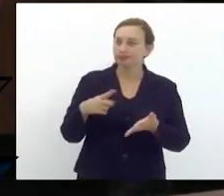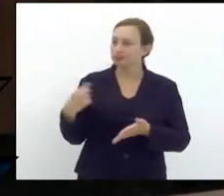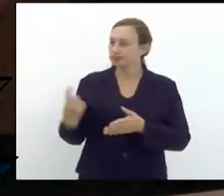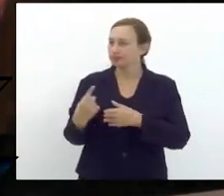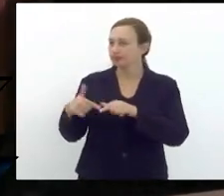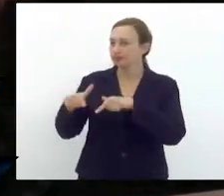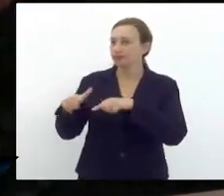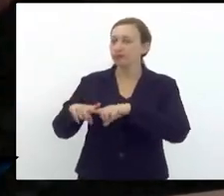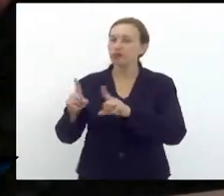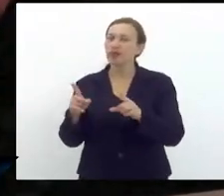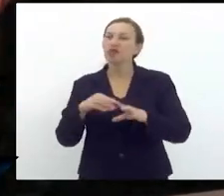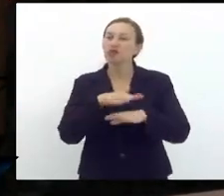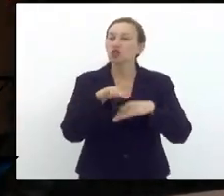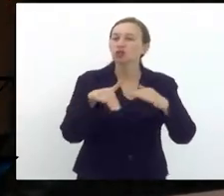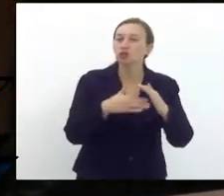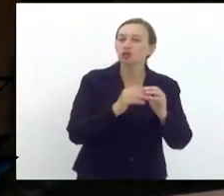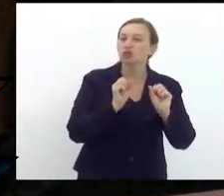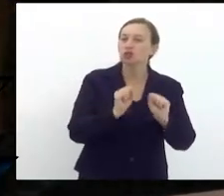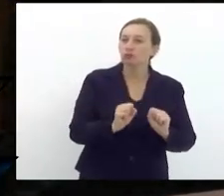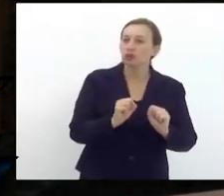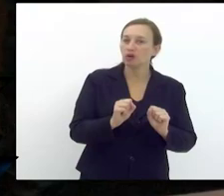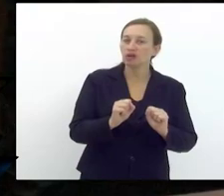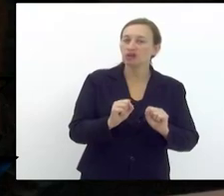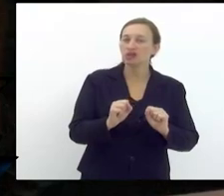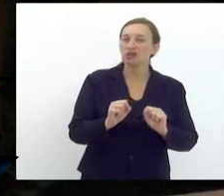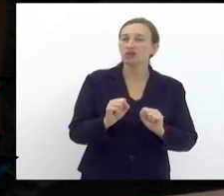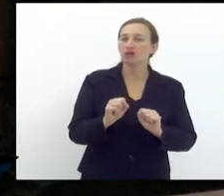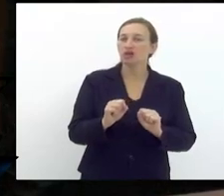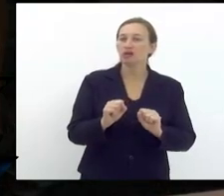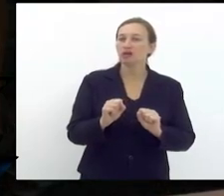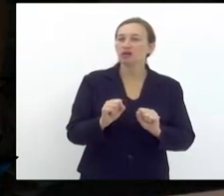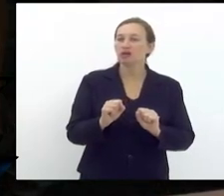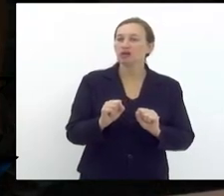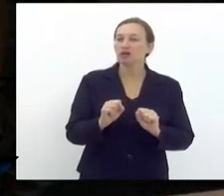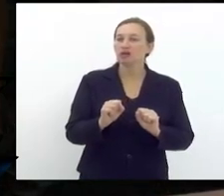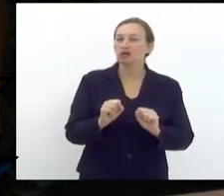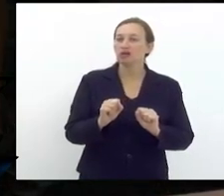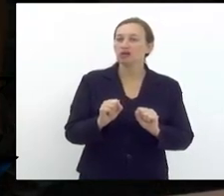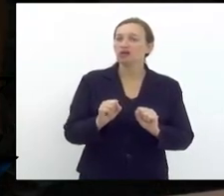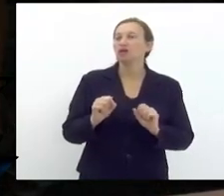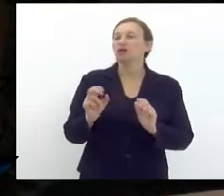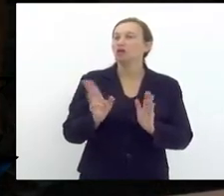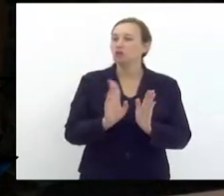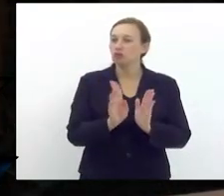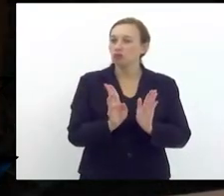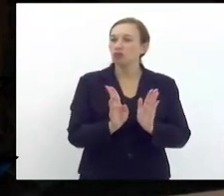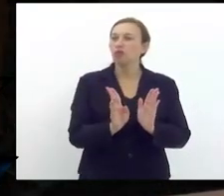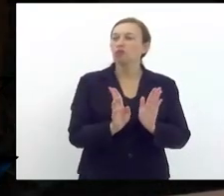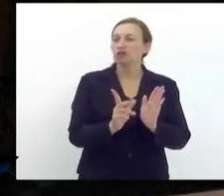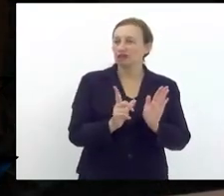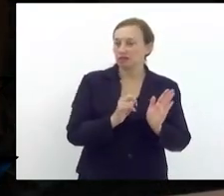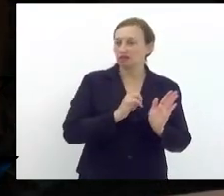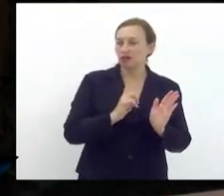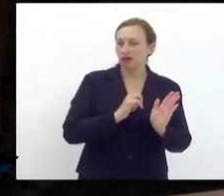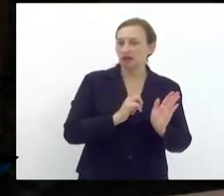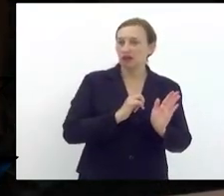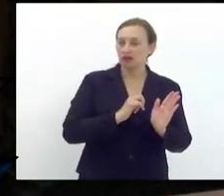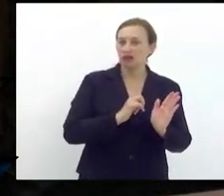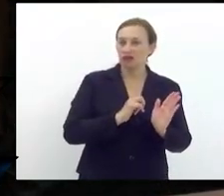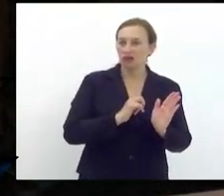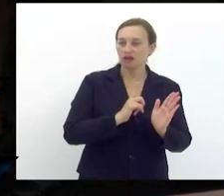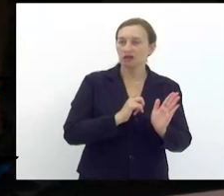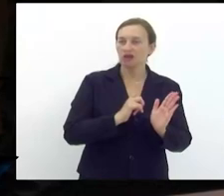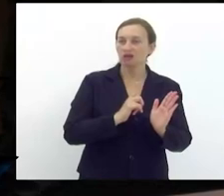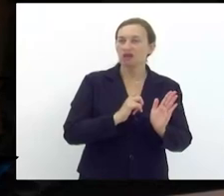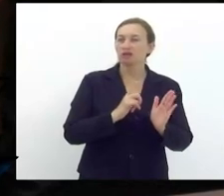mas que todos possam ser segnatários dessa honraria para o Vinícius Júnior né então para